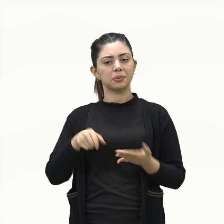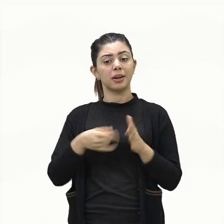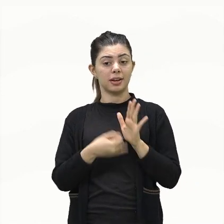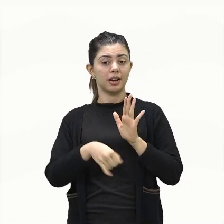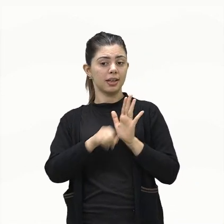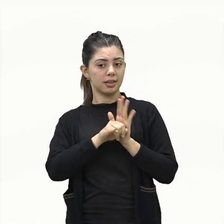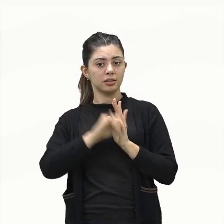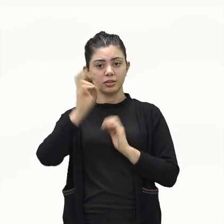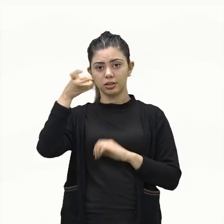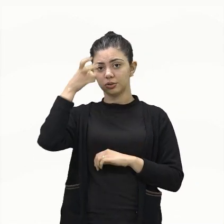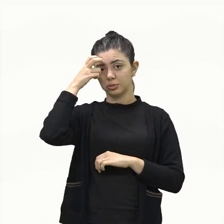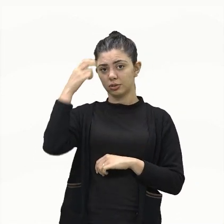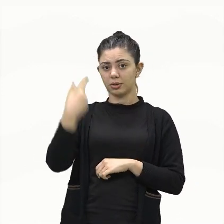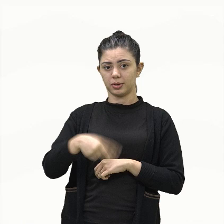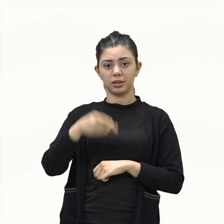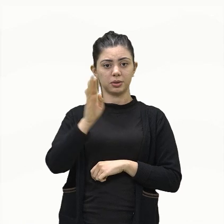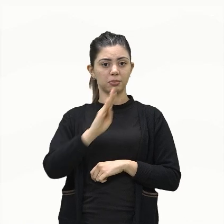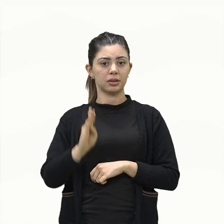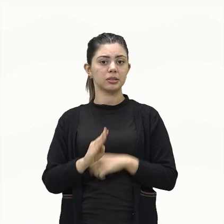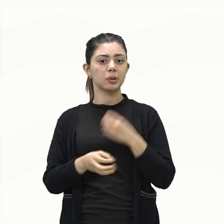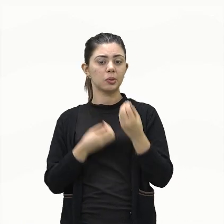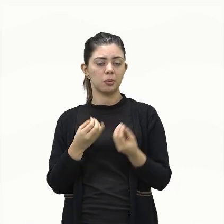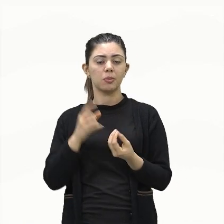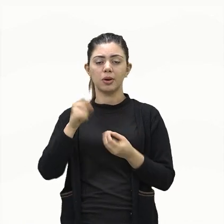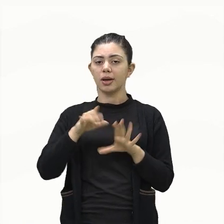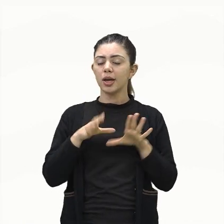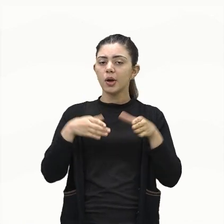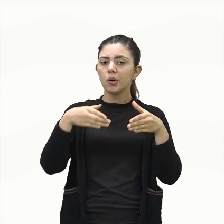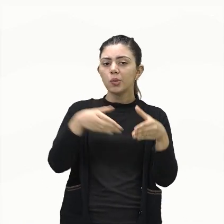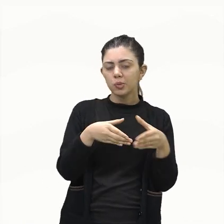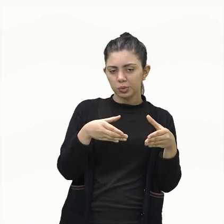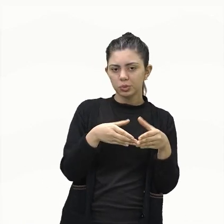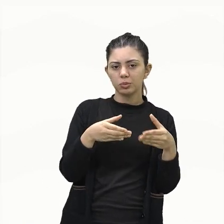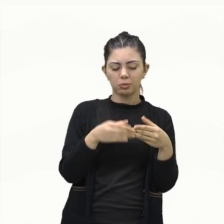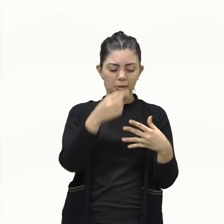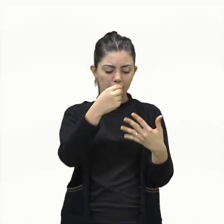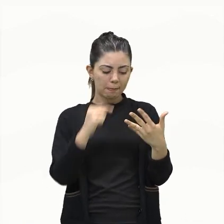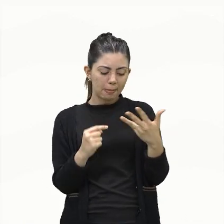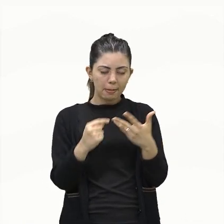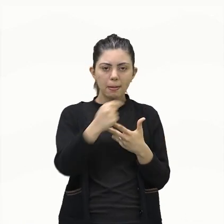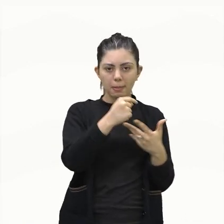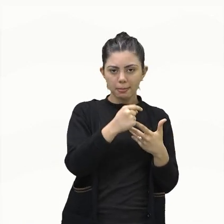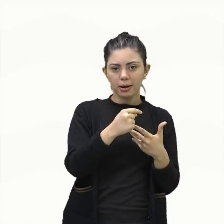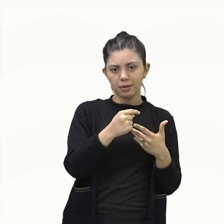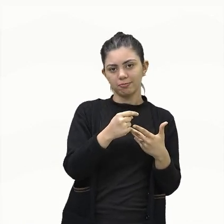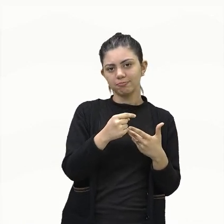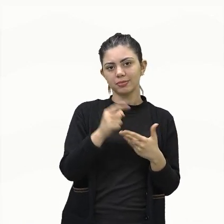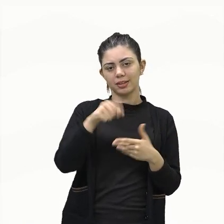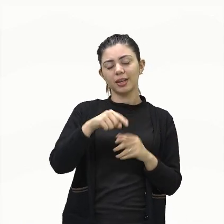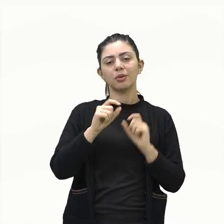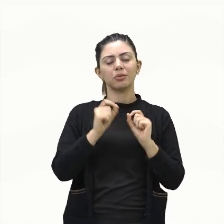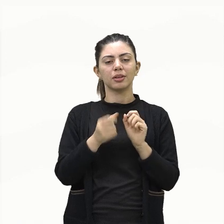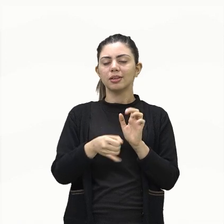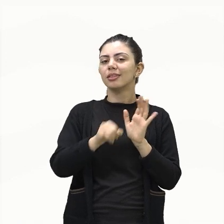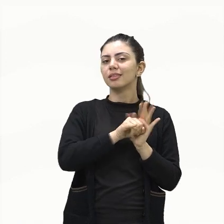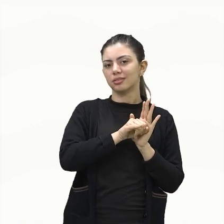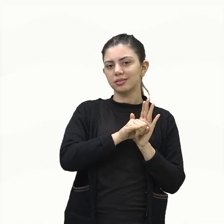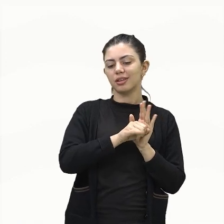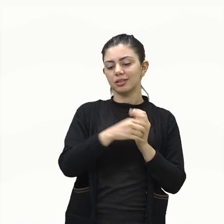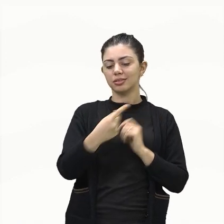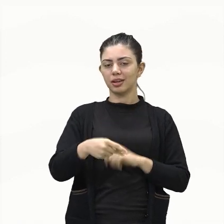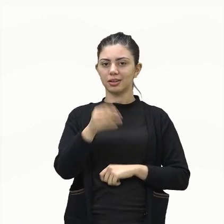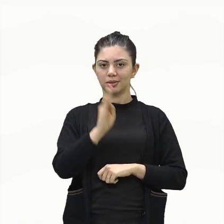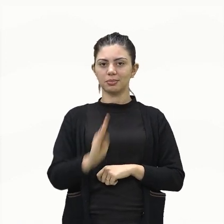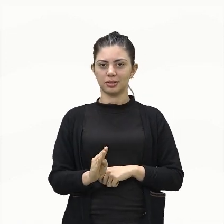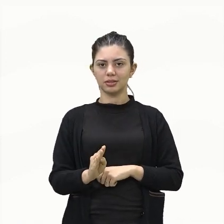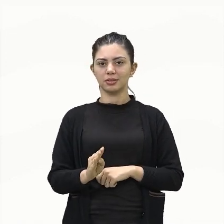cultural brasileira, ela é o conjunto desses traços culturais que é o que define o que é ser brasileiro,